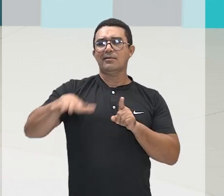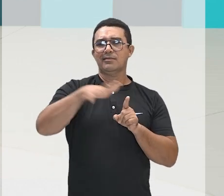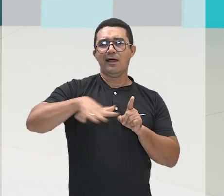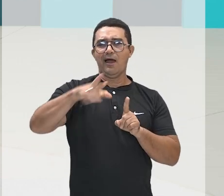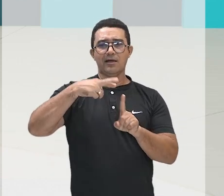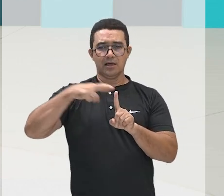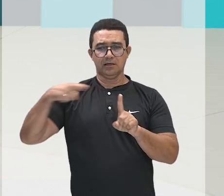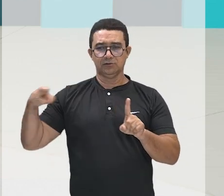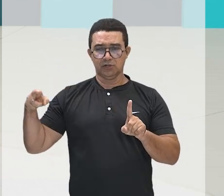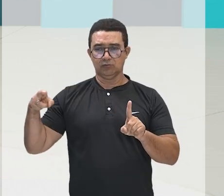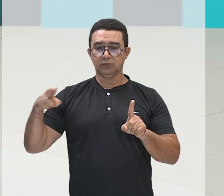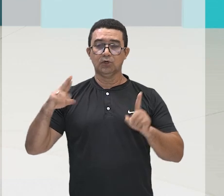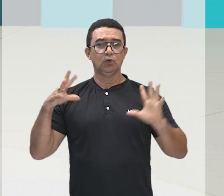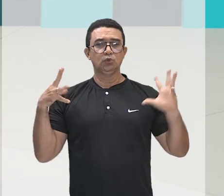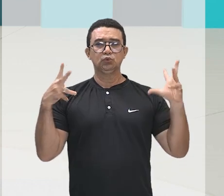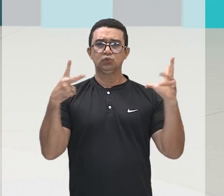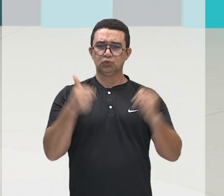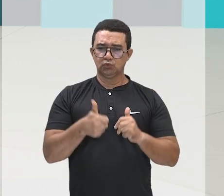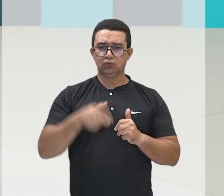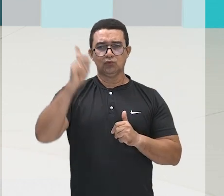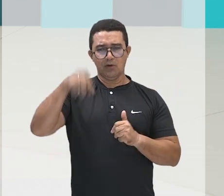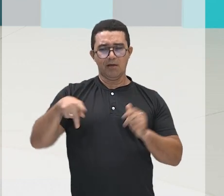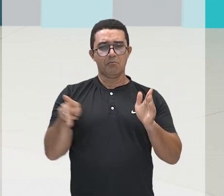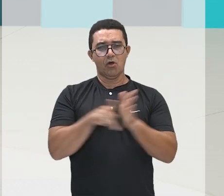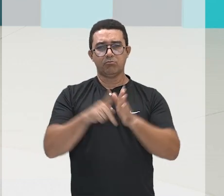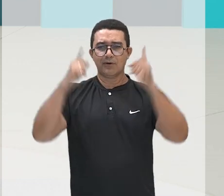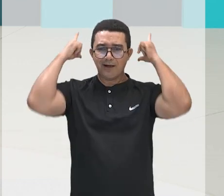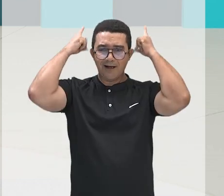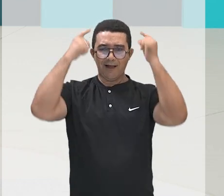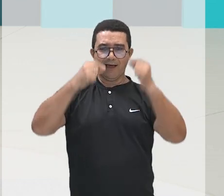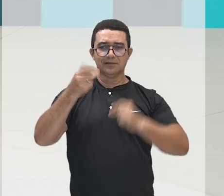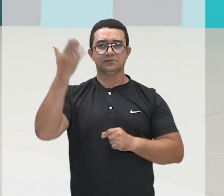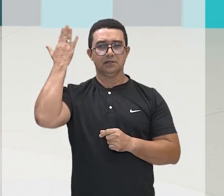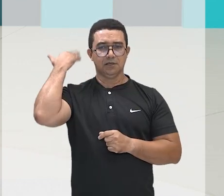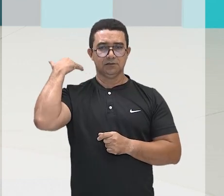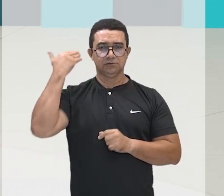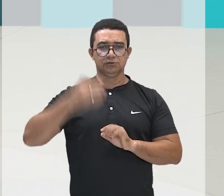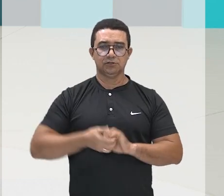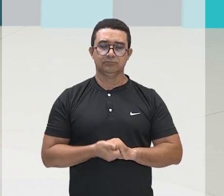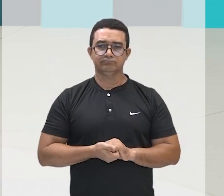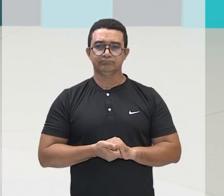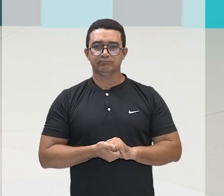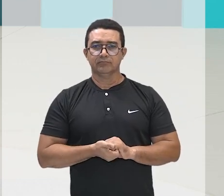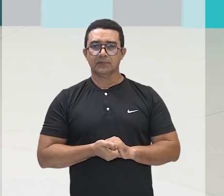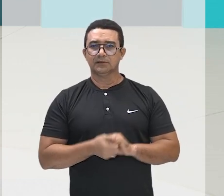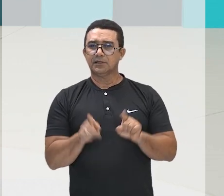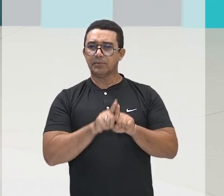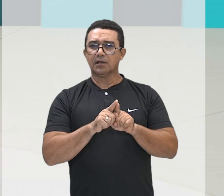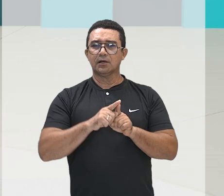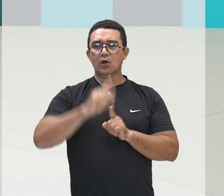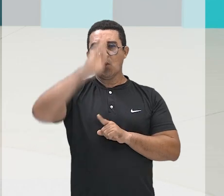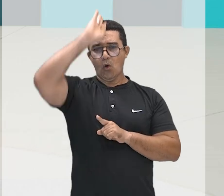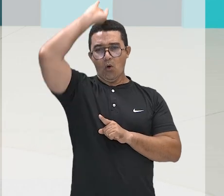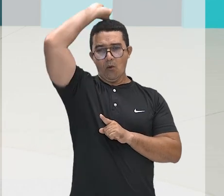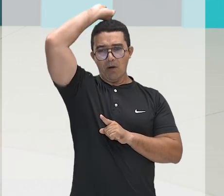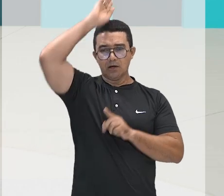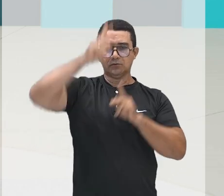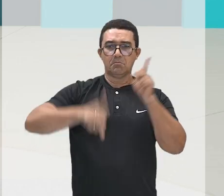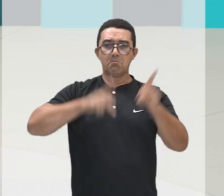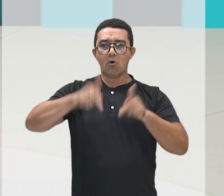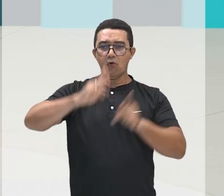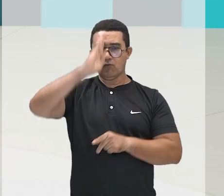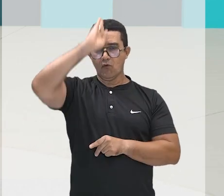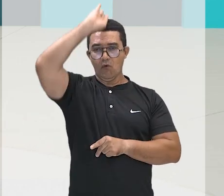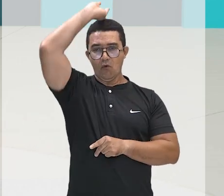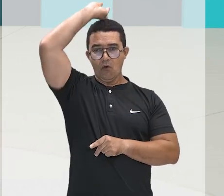religiosa. Então, isso daí veio lá da Grécia Antiga, foi assimilada pelos romanos também,